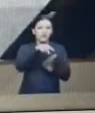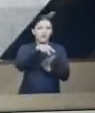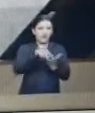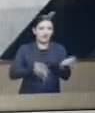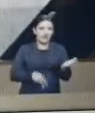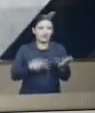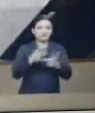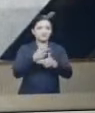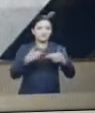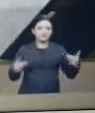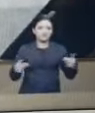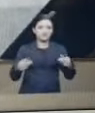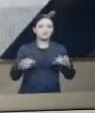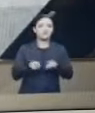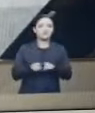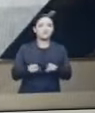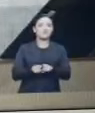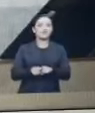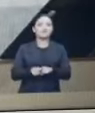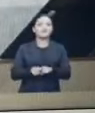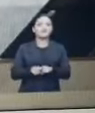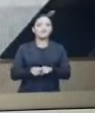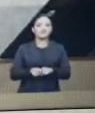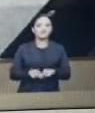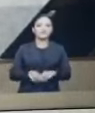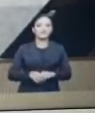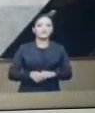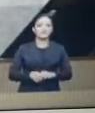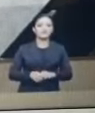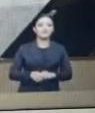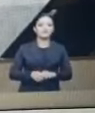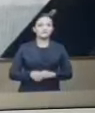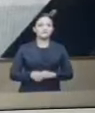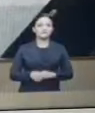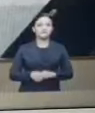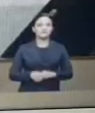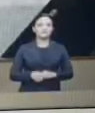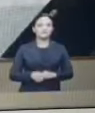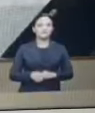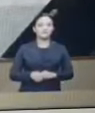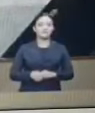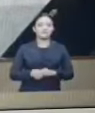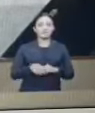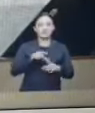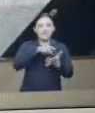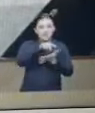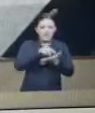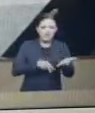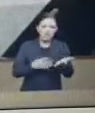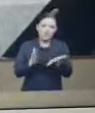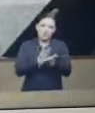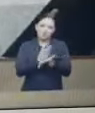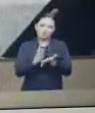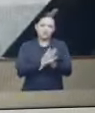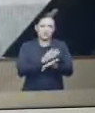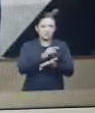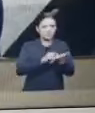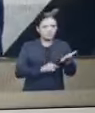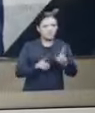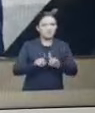e, previamente, o toque do hino nacional.